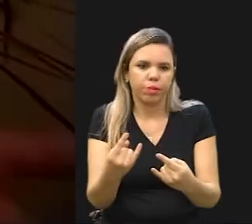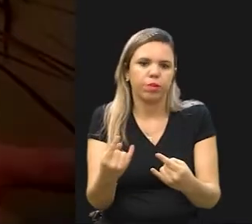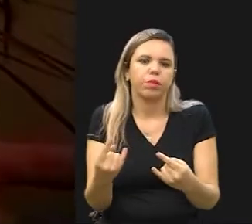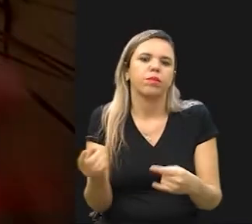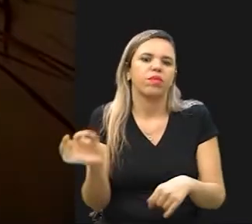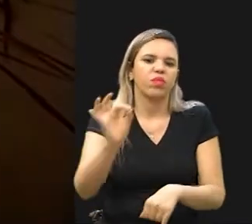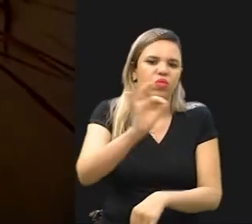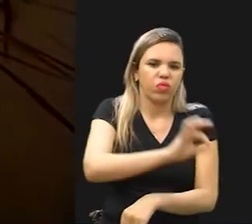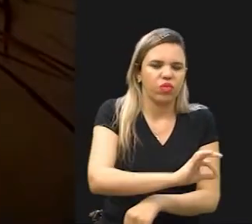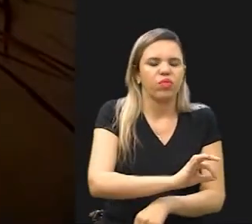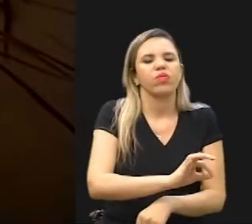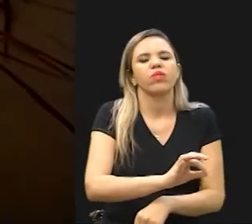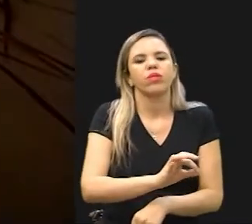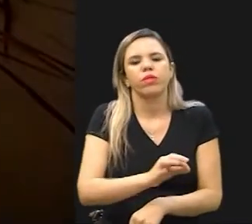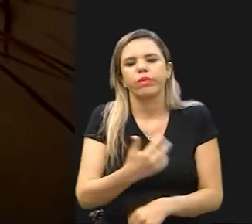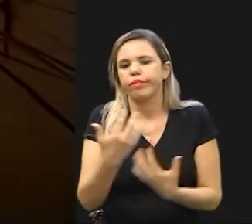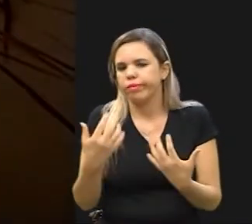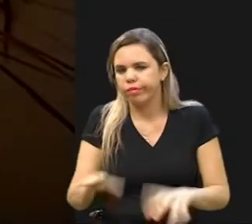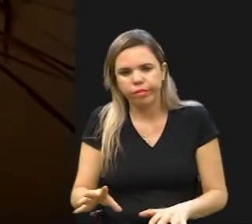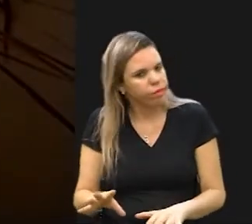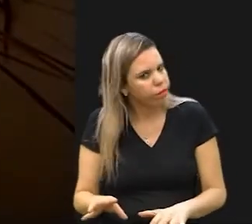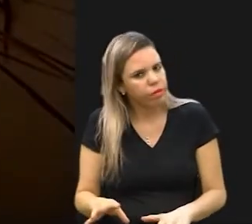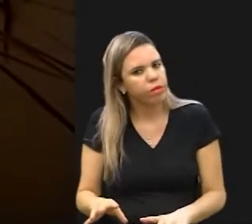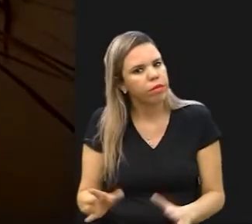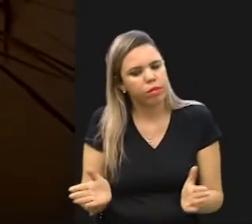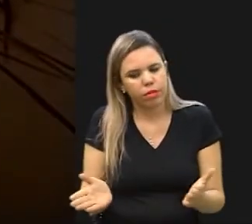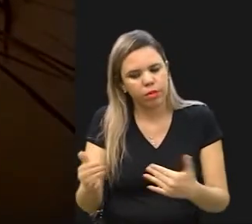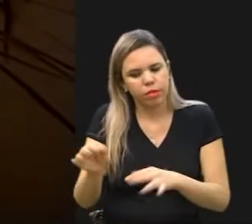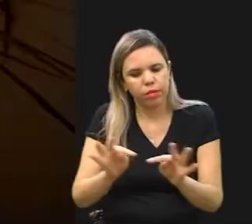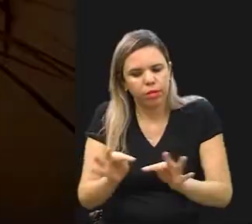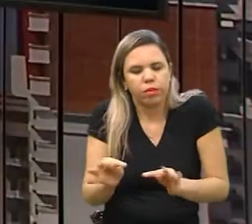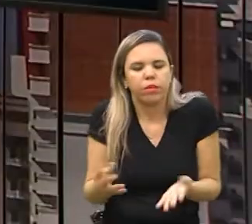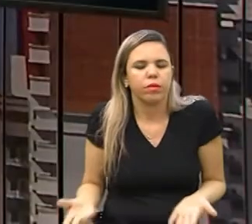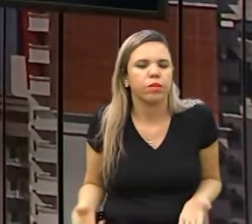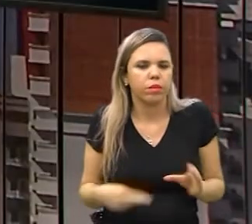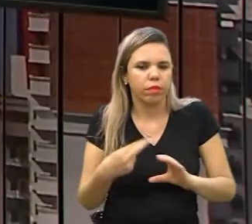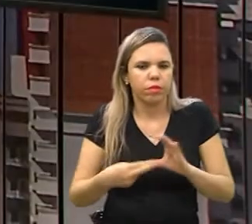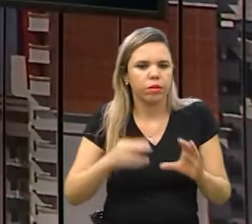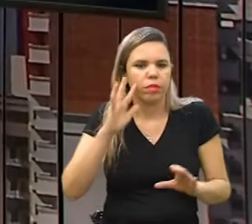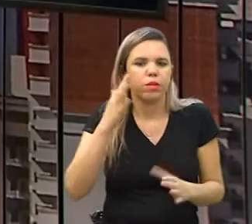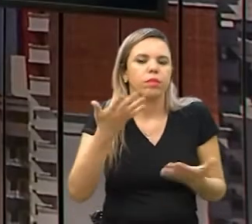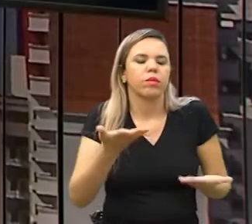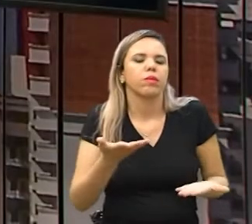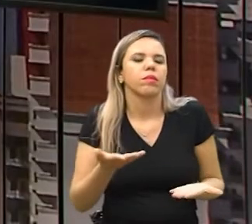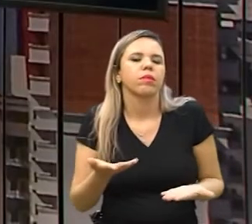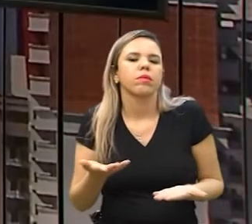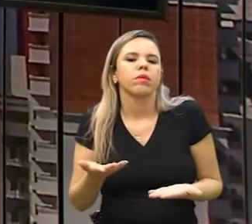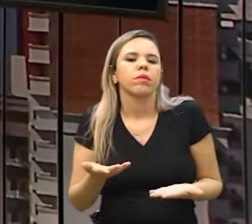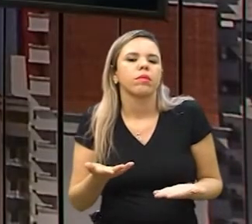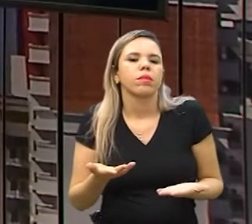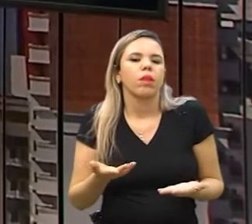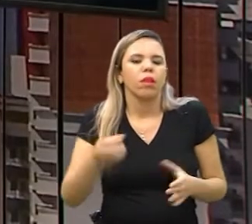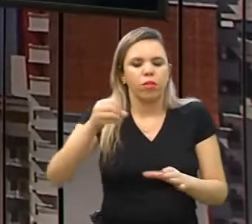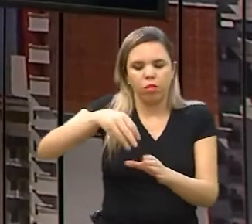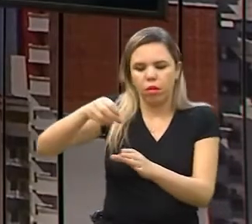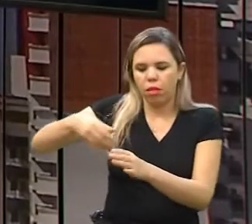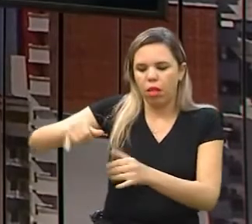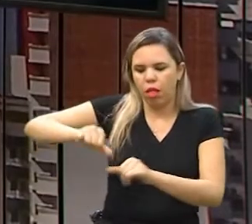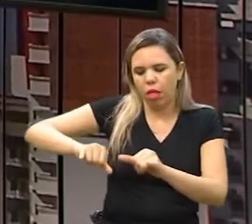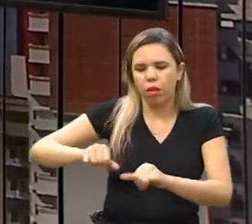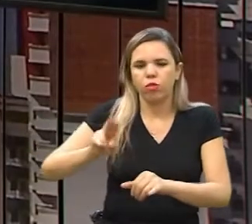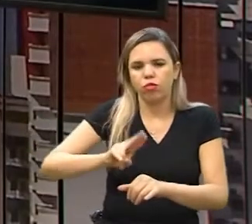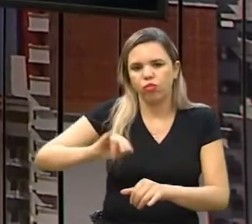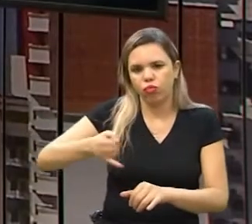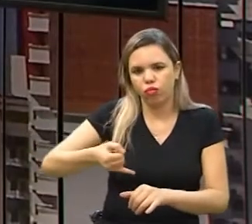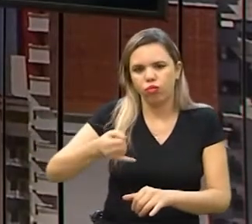atrai vetores, a gente atrai mosca, e a gente não quer isso para a nossa composteira. E aí o resultado disso é o adubo que